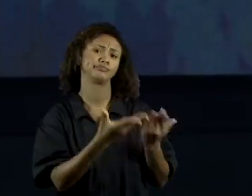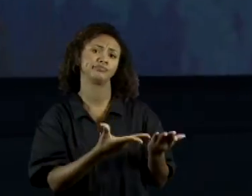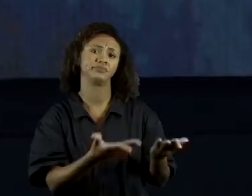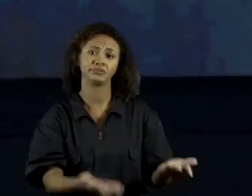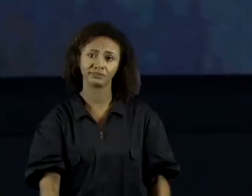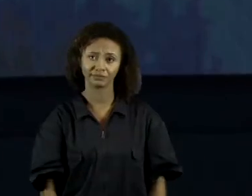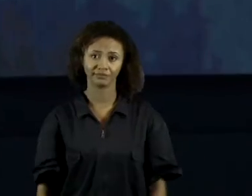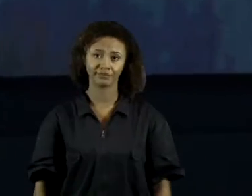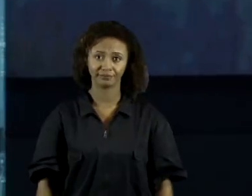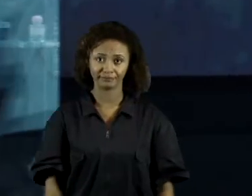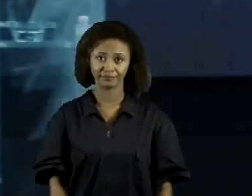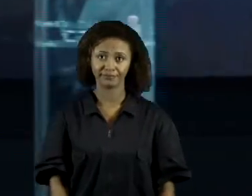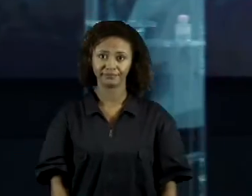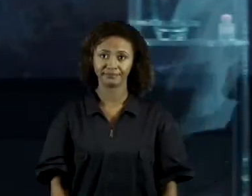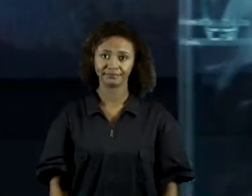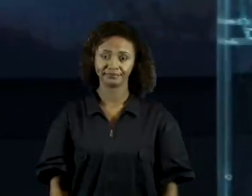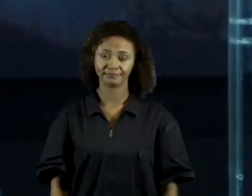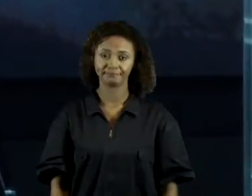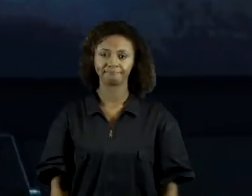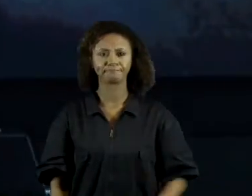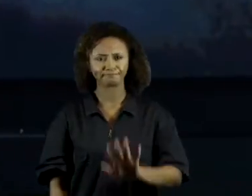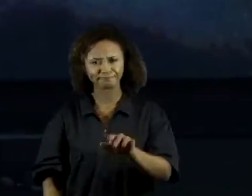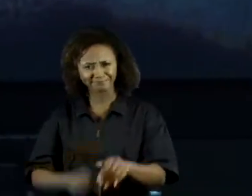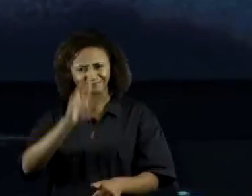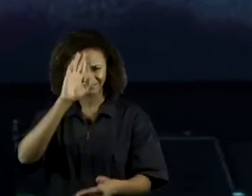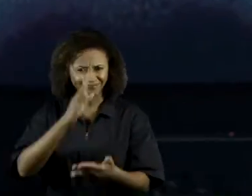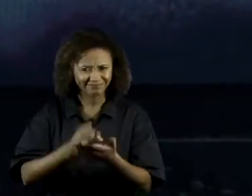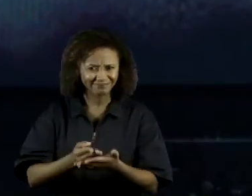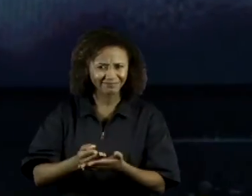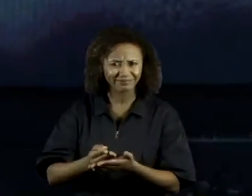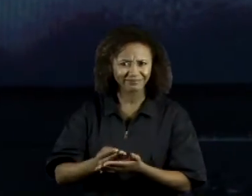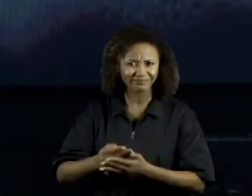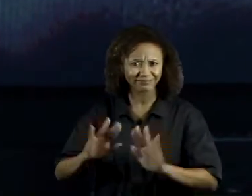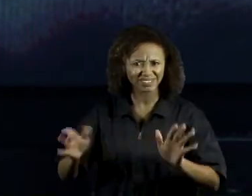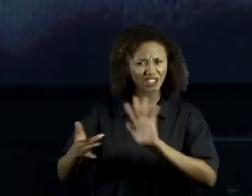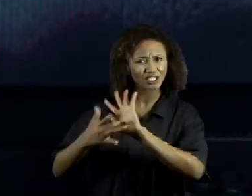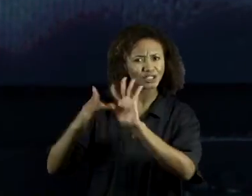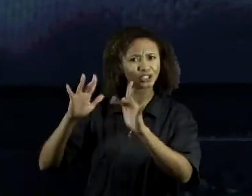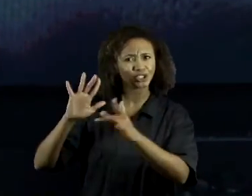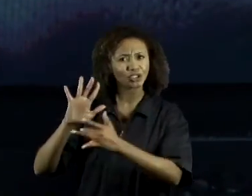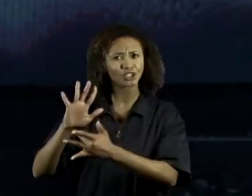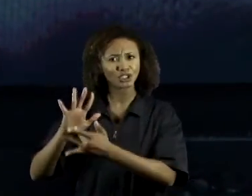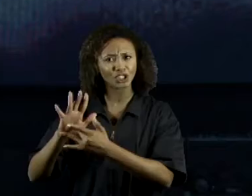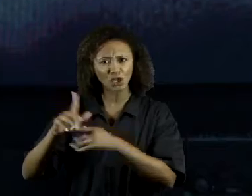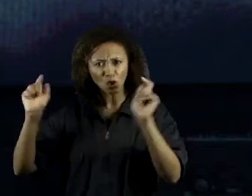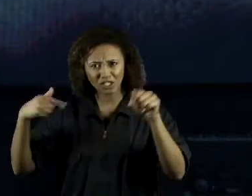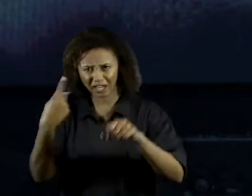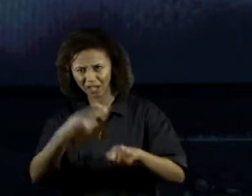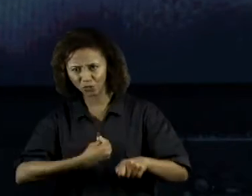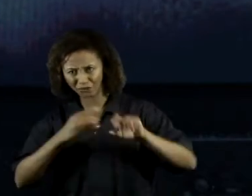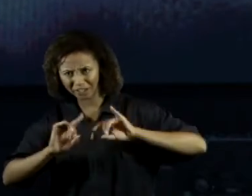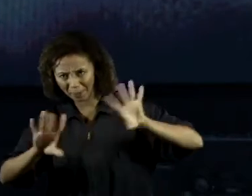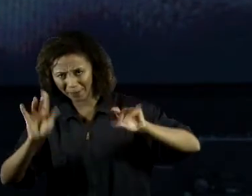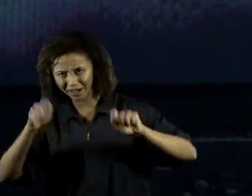acrescentadas. Quantos aqui creem que Jesus é capaz de fazer isso acontecer na tua vida?